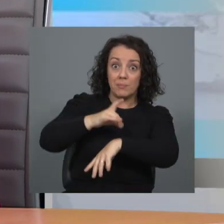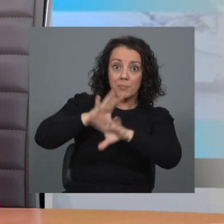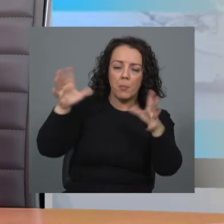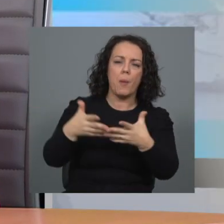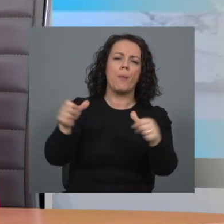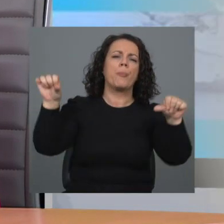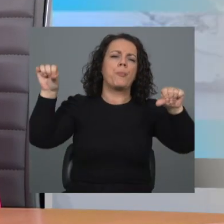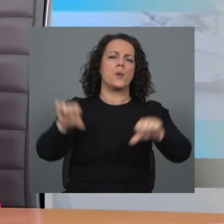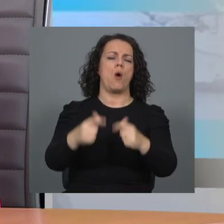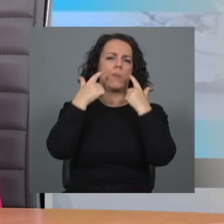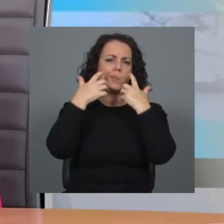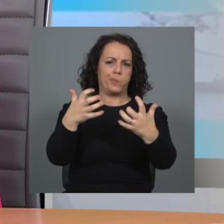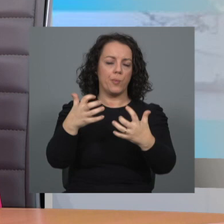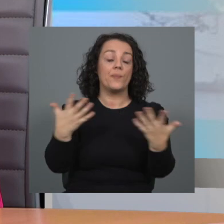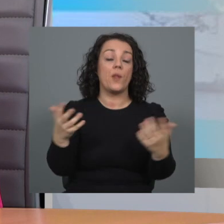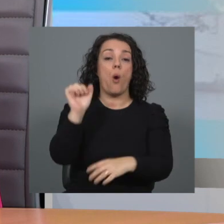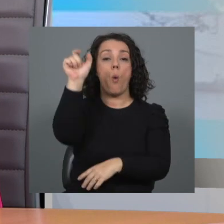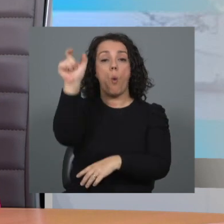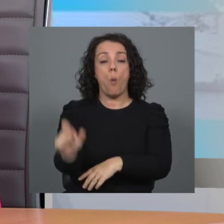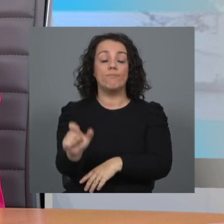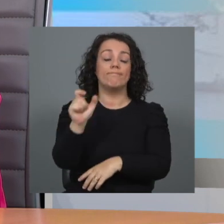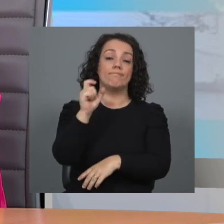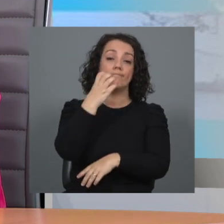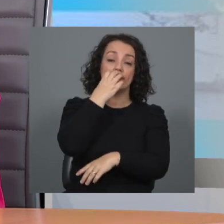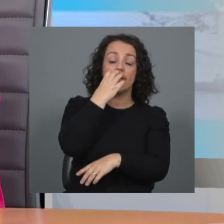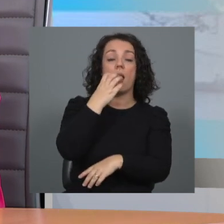para este seu novo mandato é precisamente